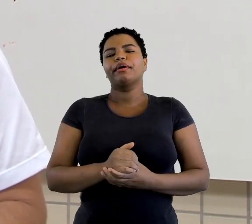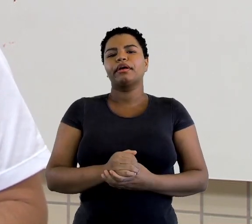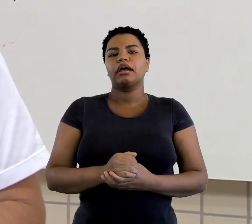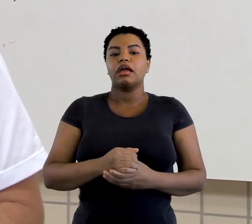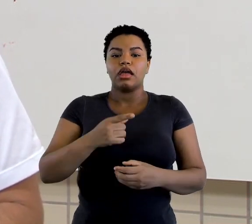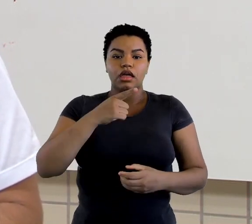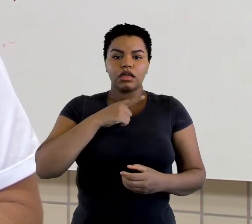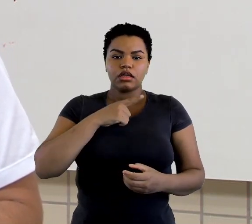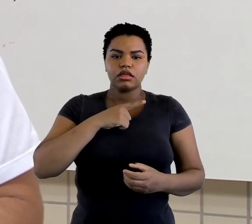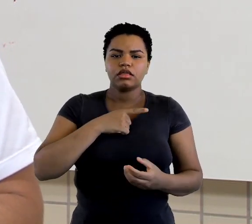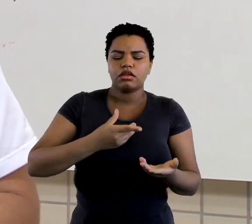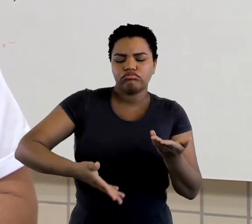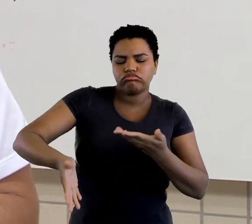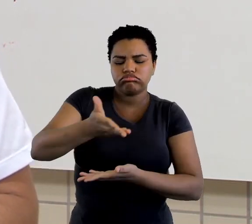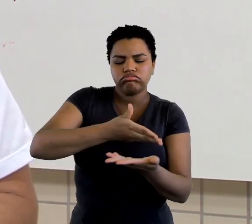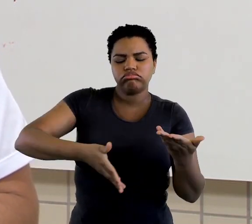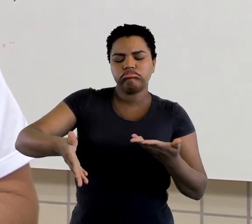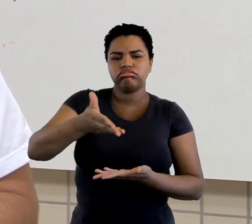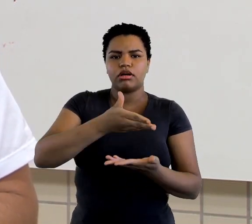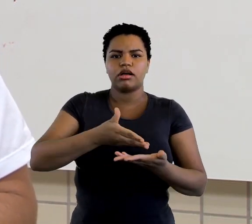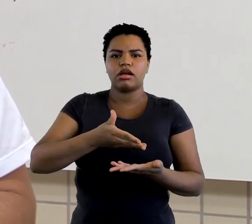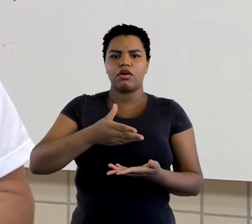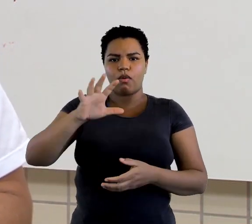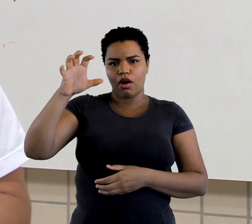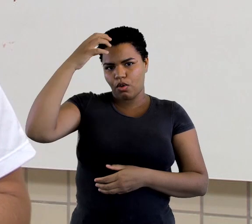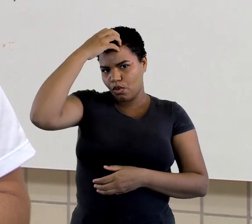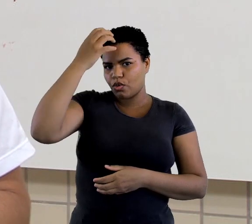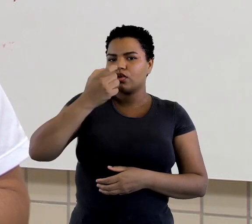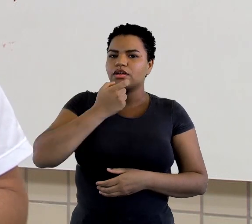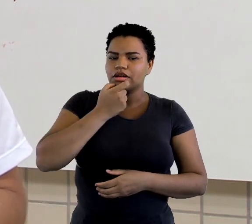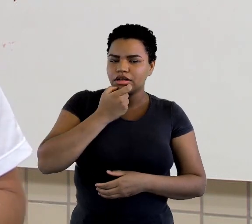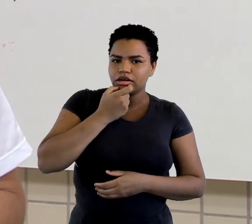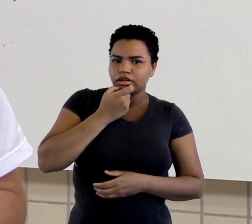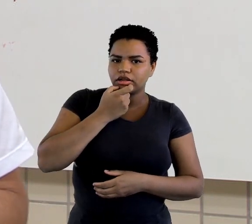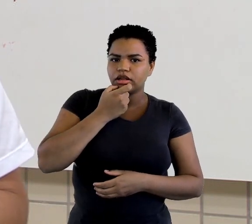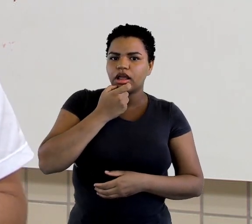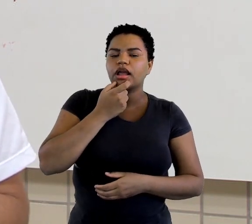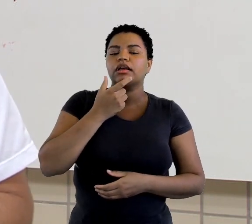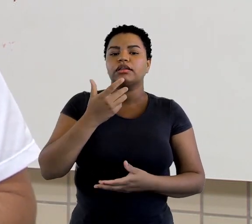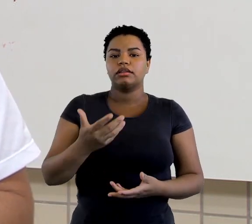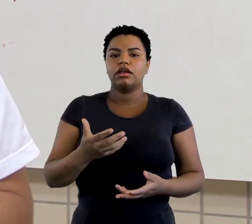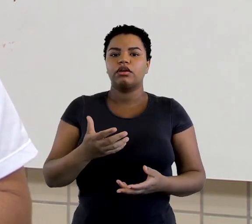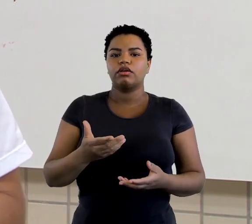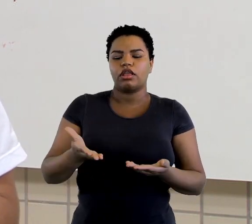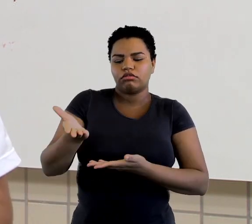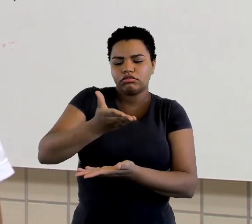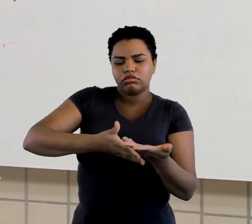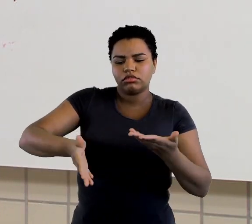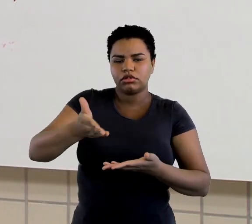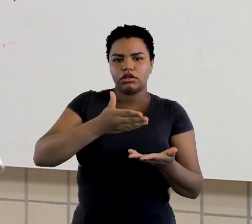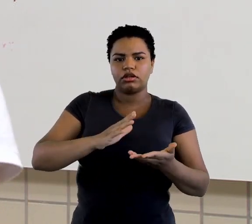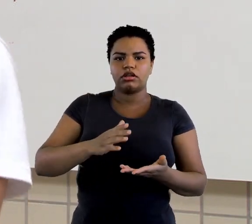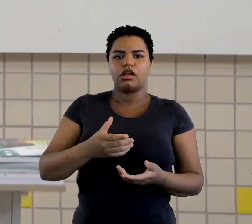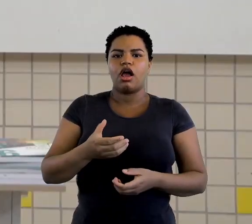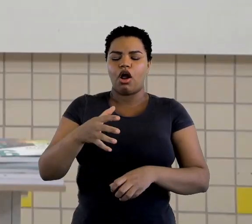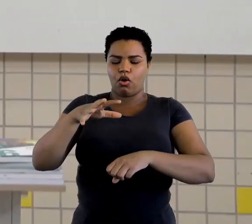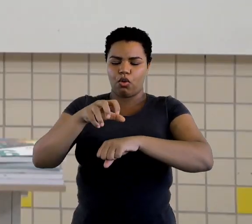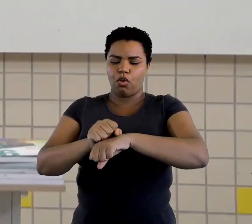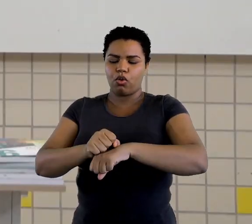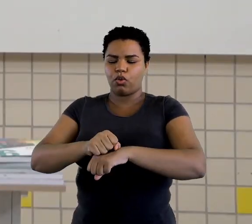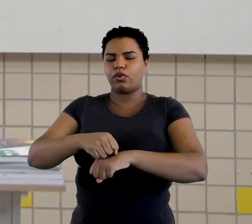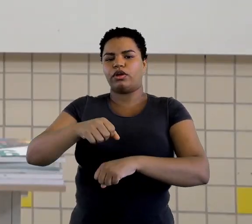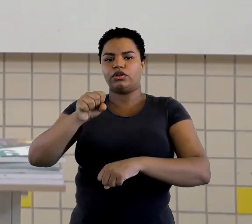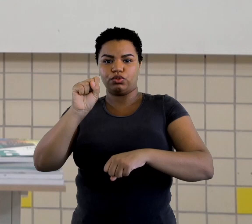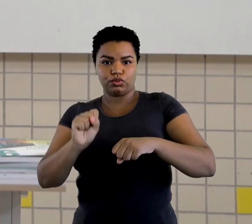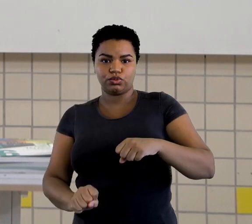com a Inglaterra. A coroa inglesa possui uma relação muito estreita, mercantil, com as colônias do Sul. E as colônias